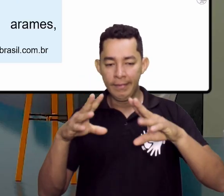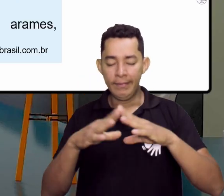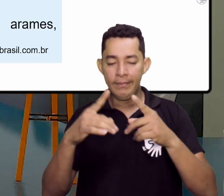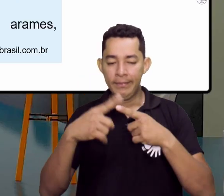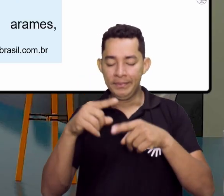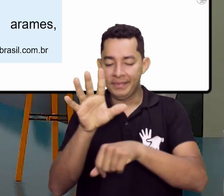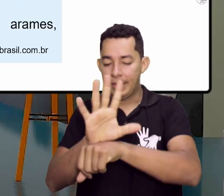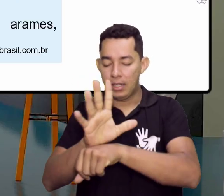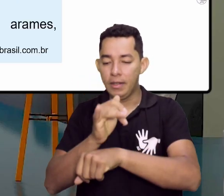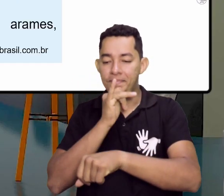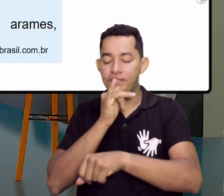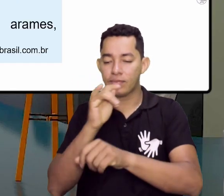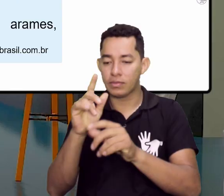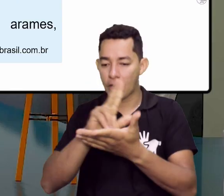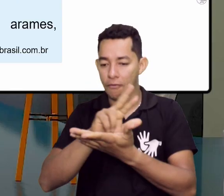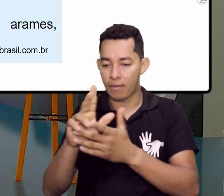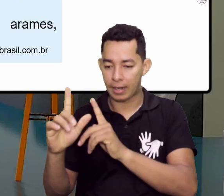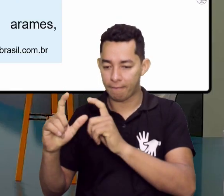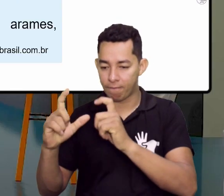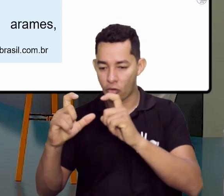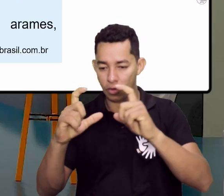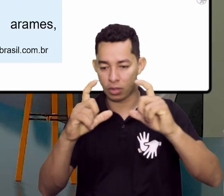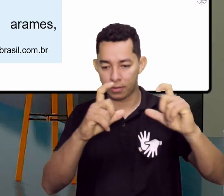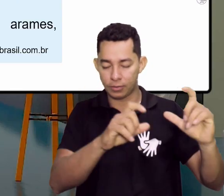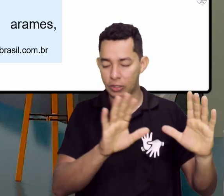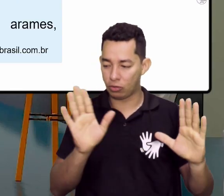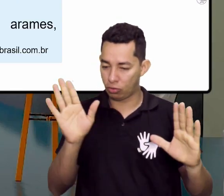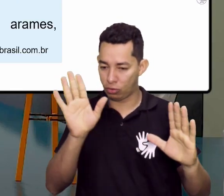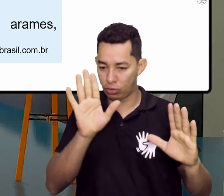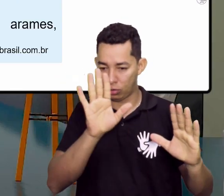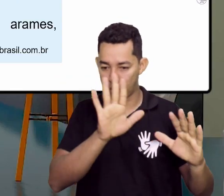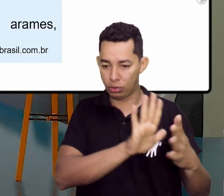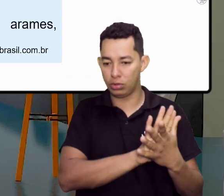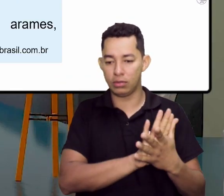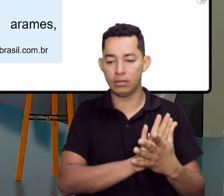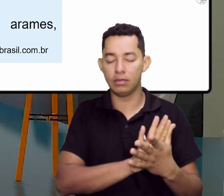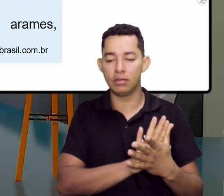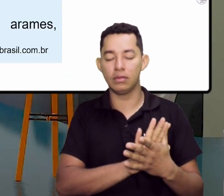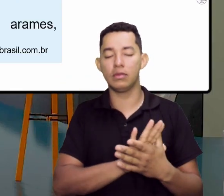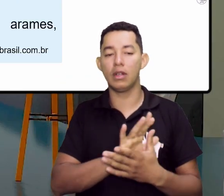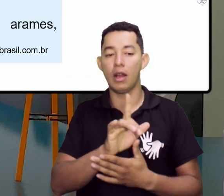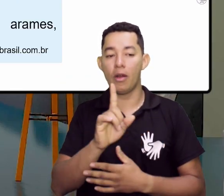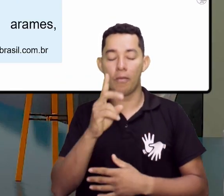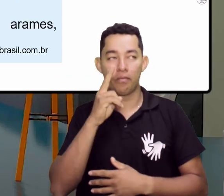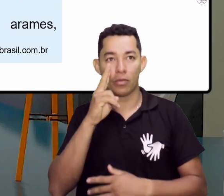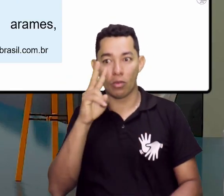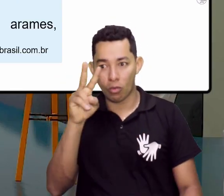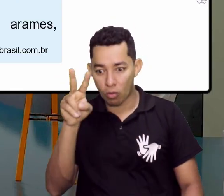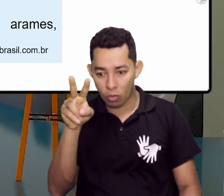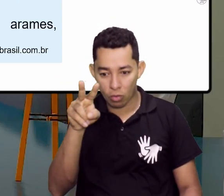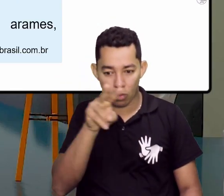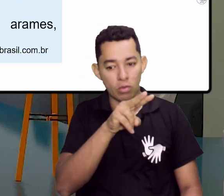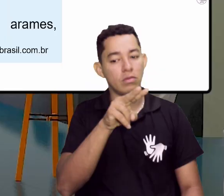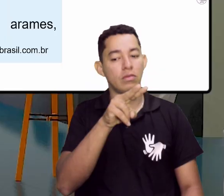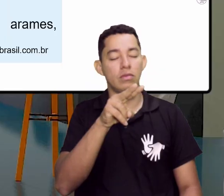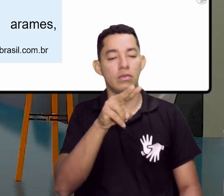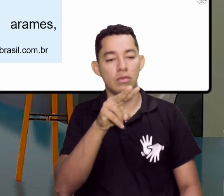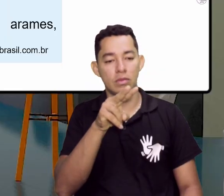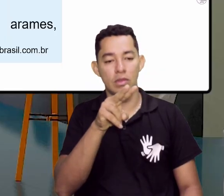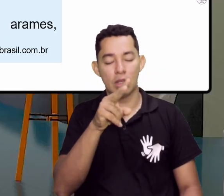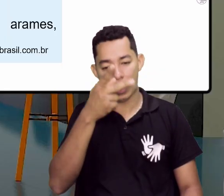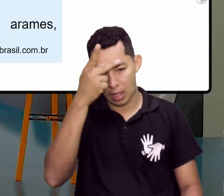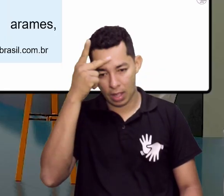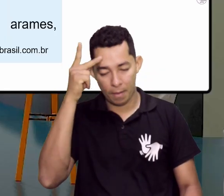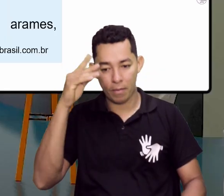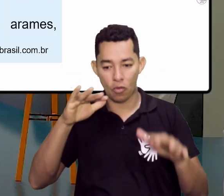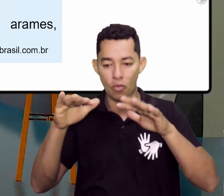não consegue acompanhar. Então, o olho vê aquela passagem, o olho vê como a pessoa se movimentando,